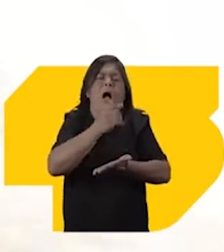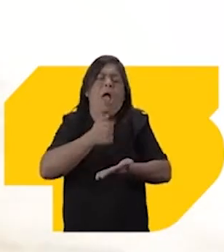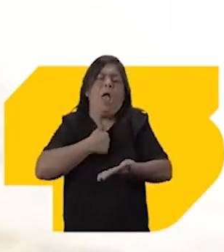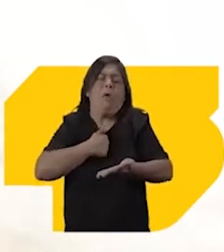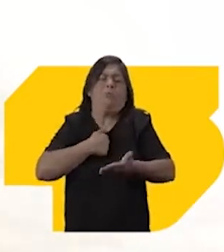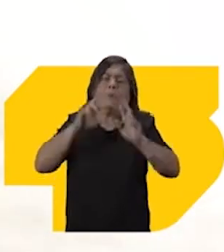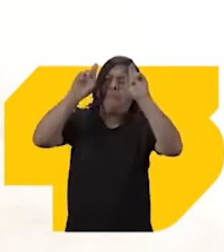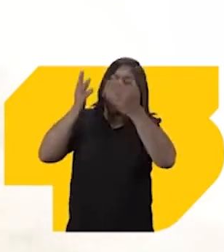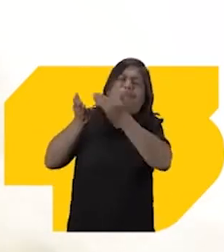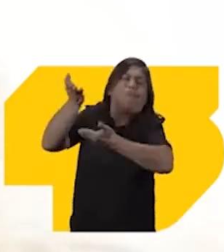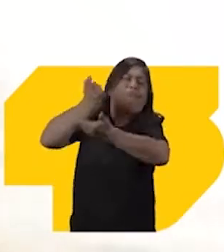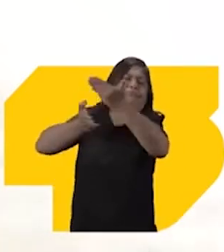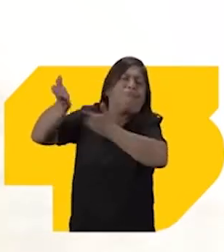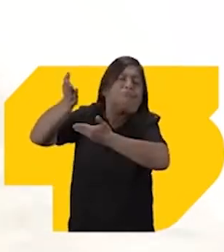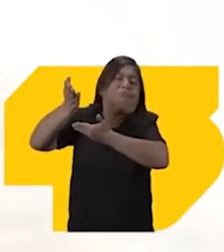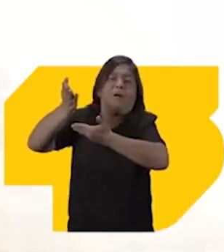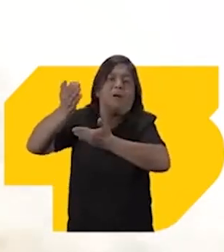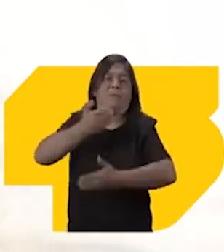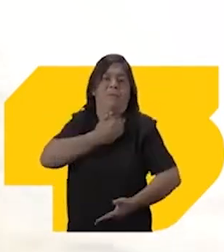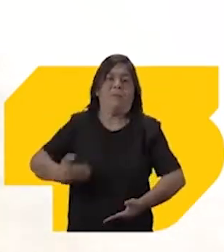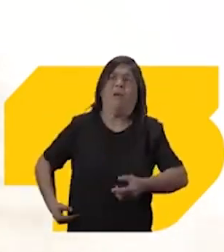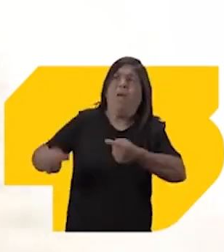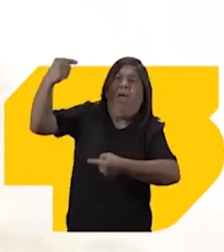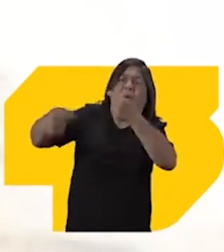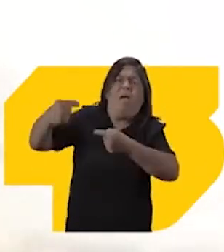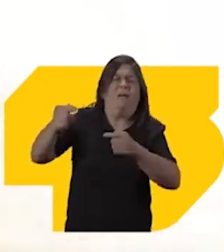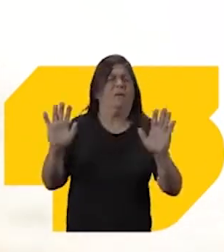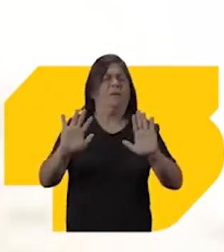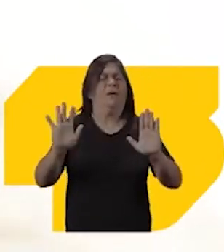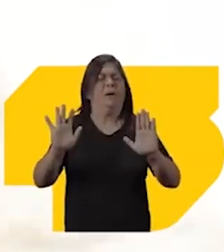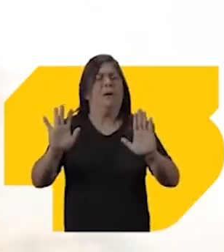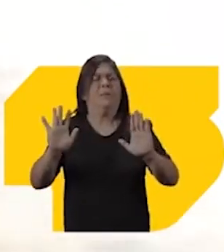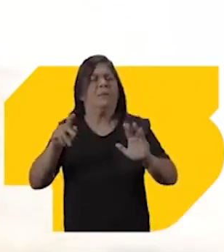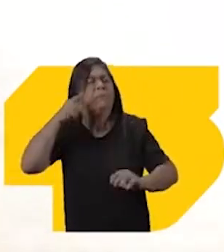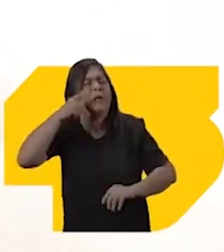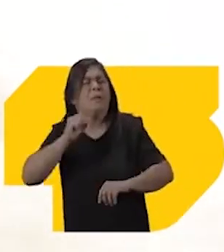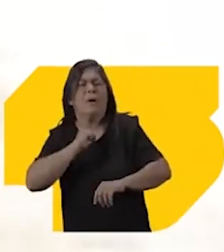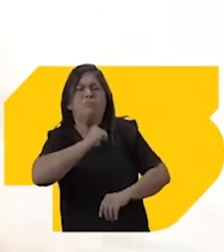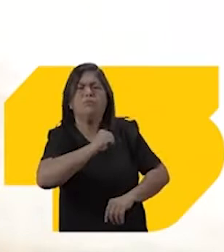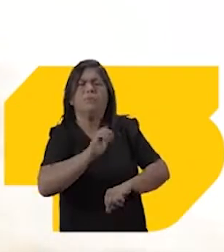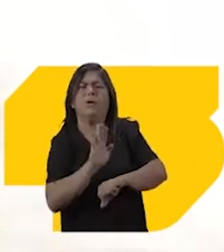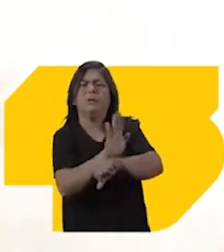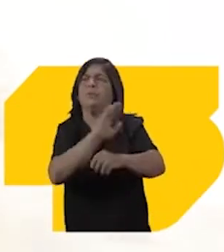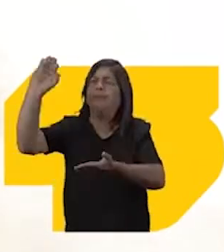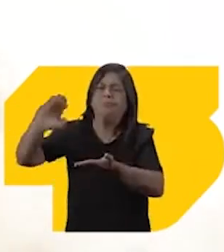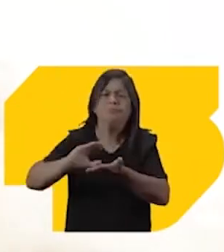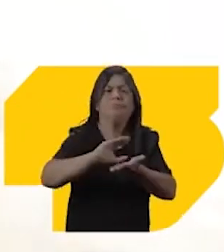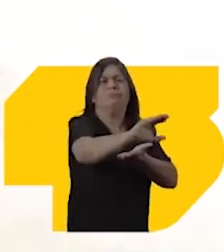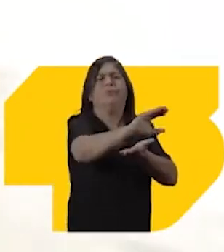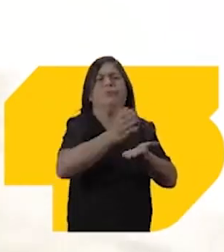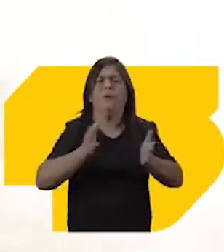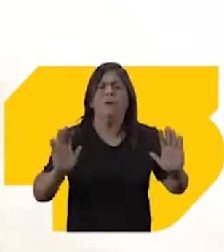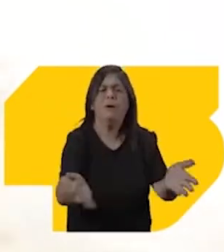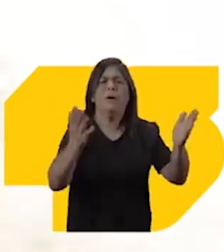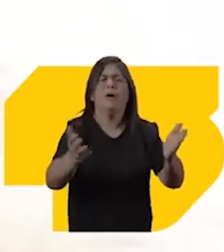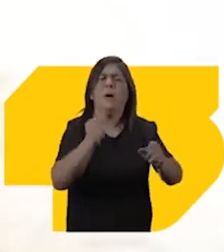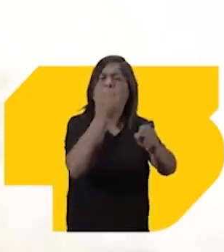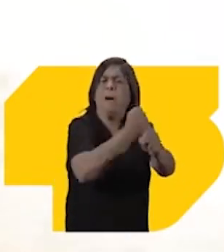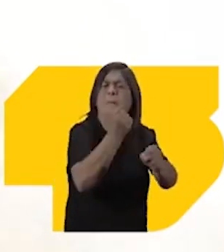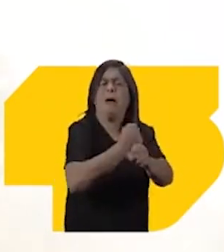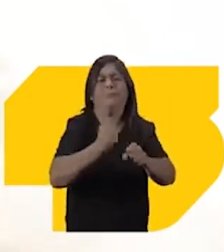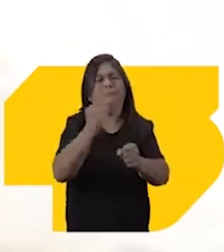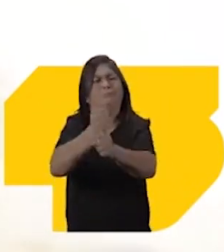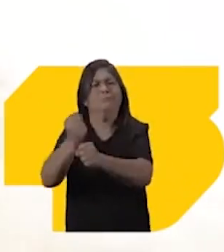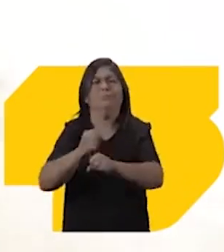pelos brasileiros. Porque é assim que tem que ser. Governador não é para estar brigando, é para defender a Paraíba e trazer recursos federais